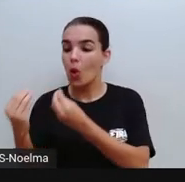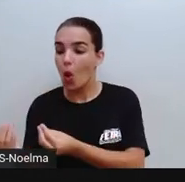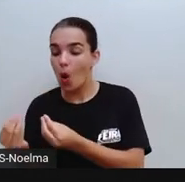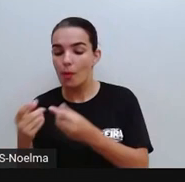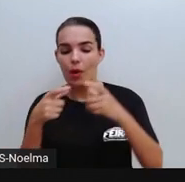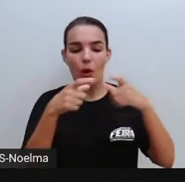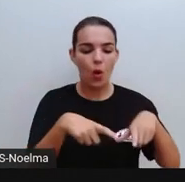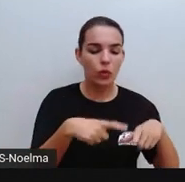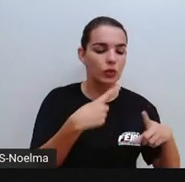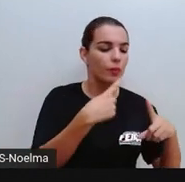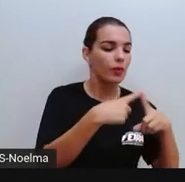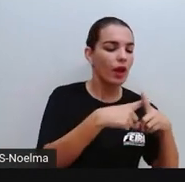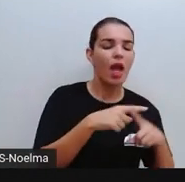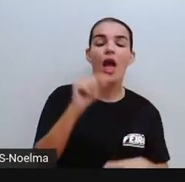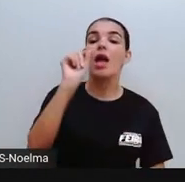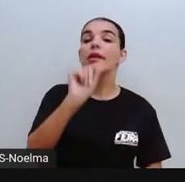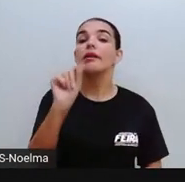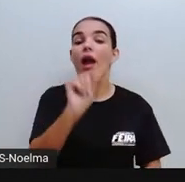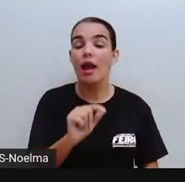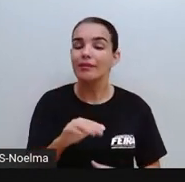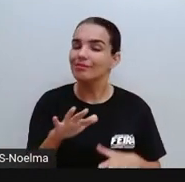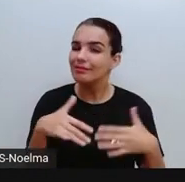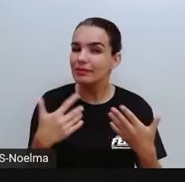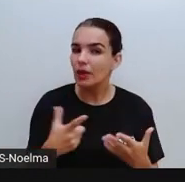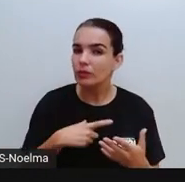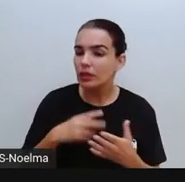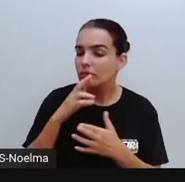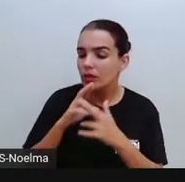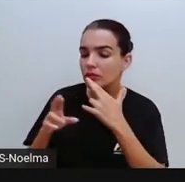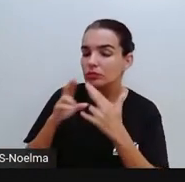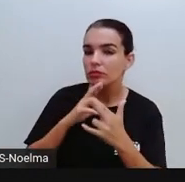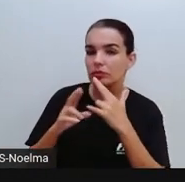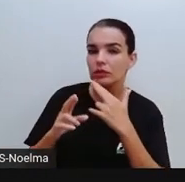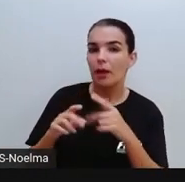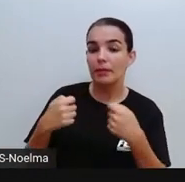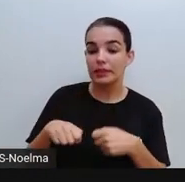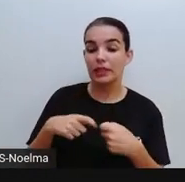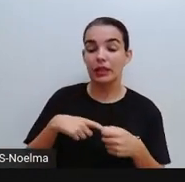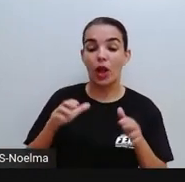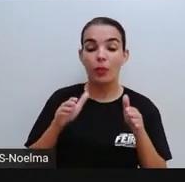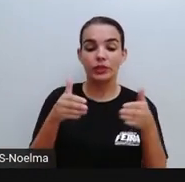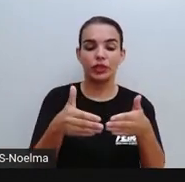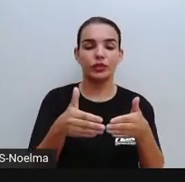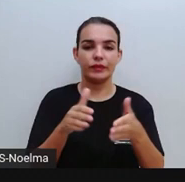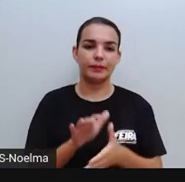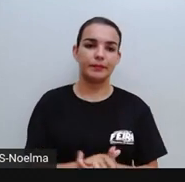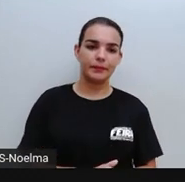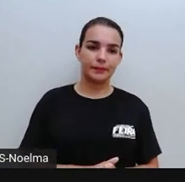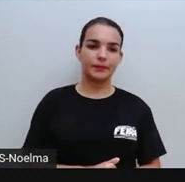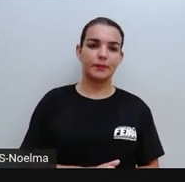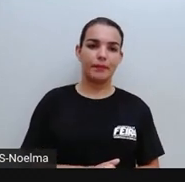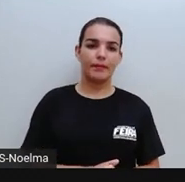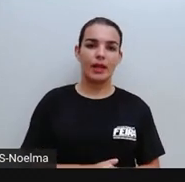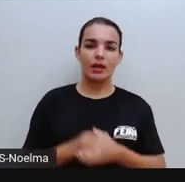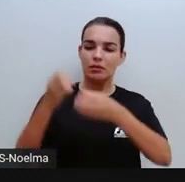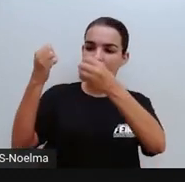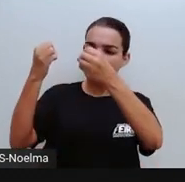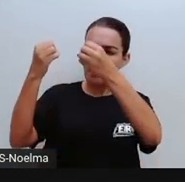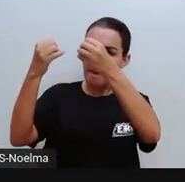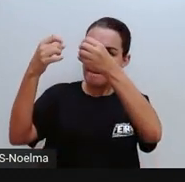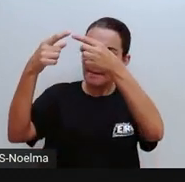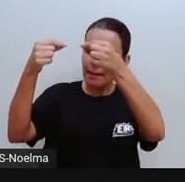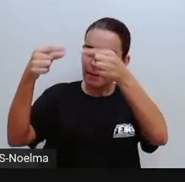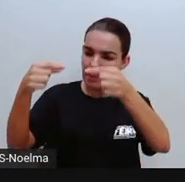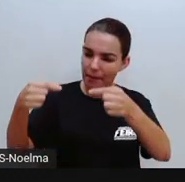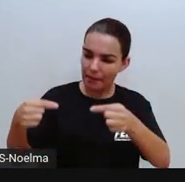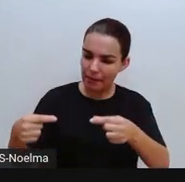porquê quem tá E aí ela precisa ser o mais objetivo é possível descrevendo aí o que aconteceu